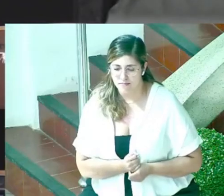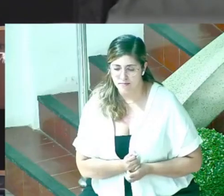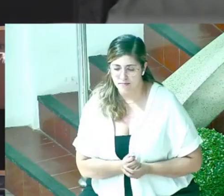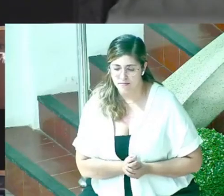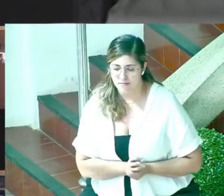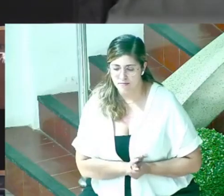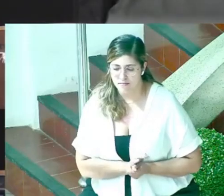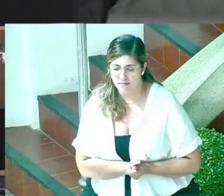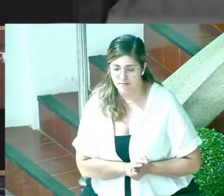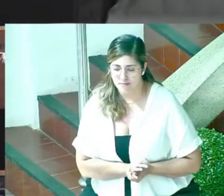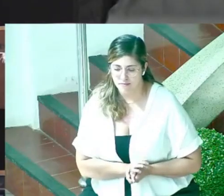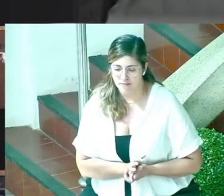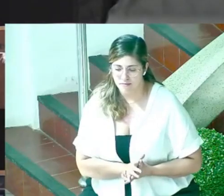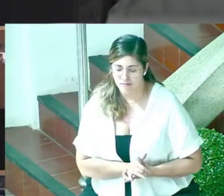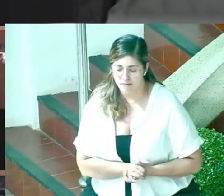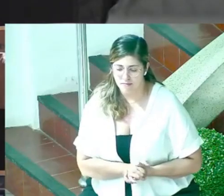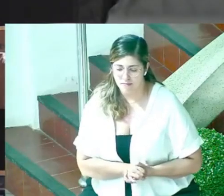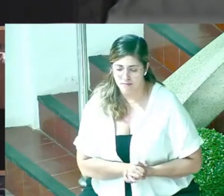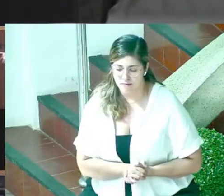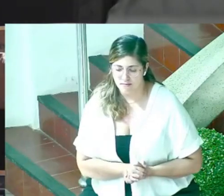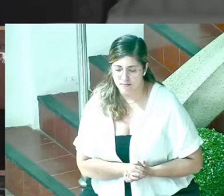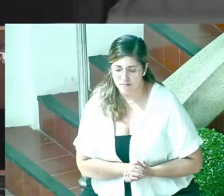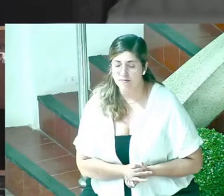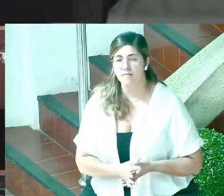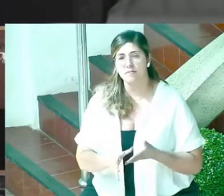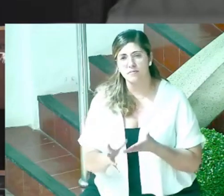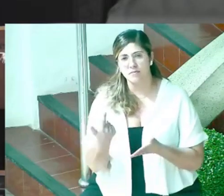limpar a nossa barra na frente de outras pessoas.